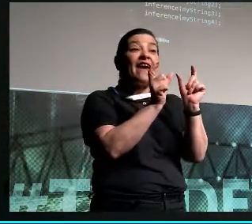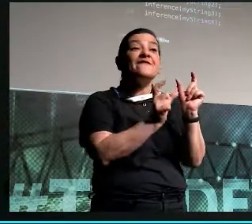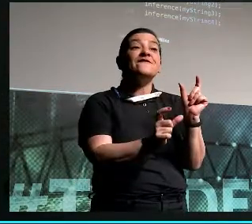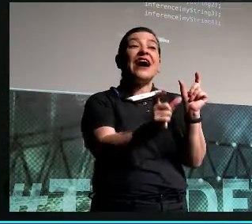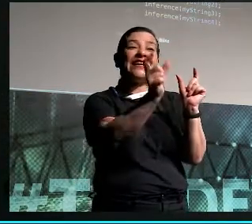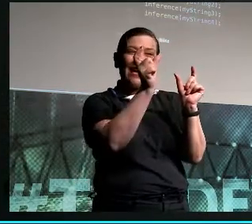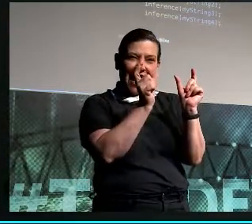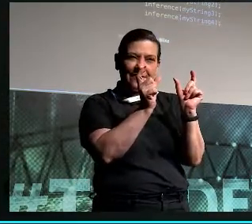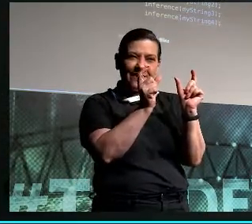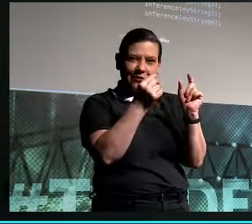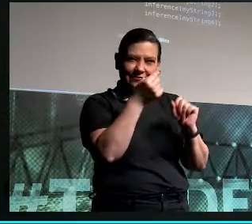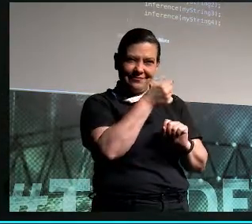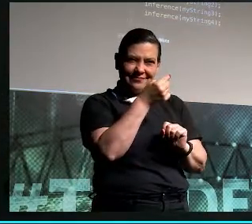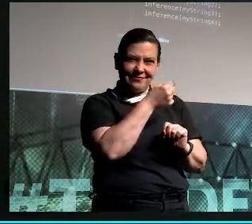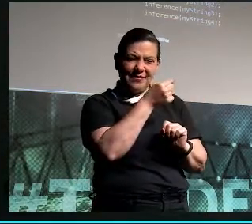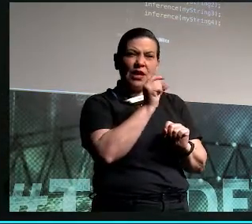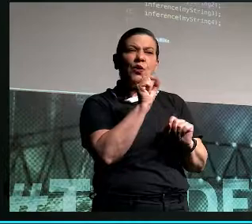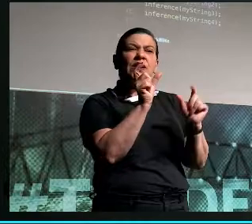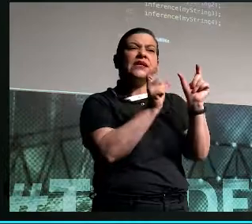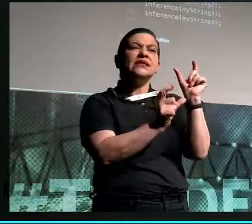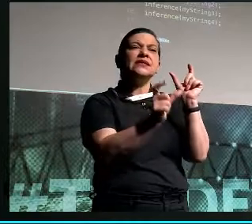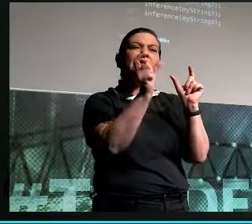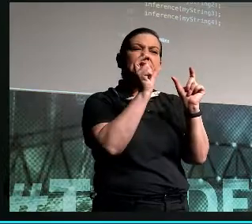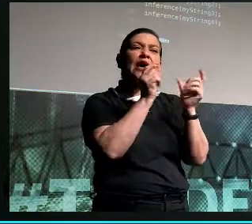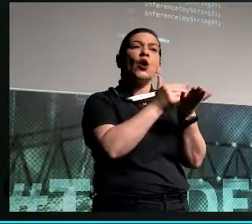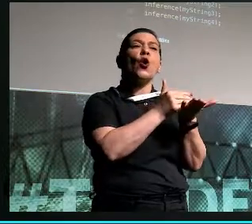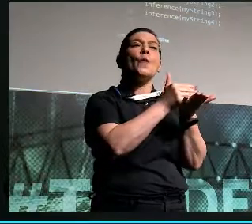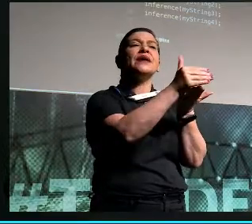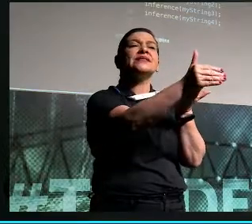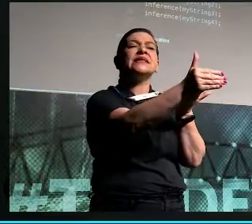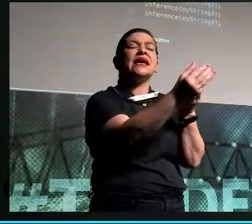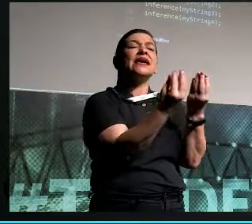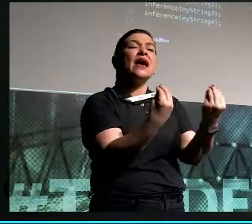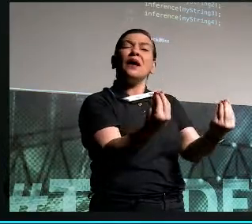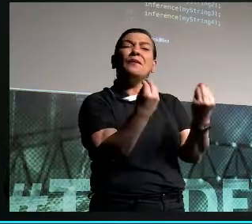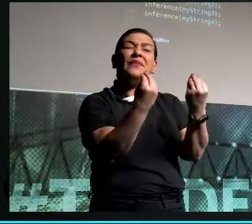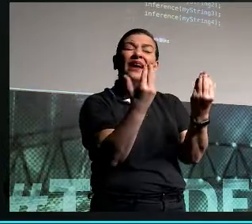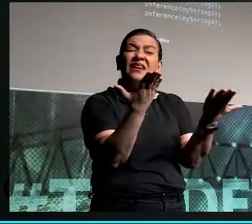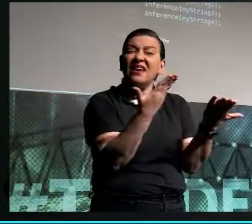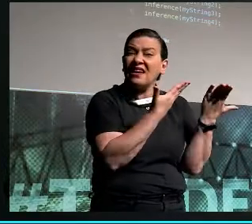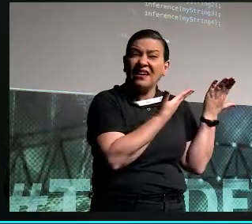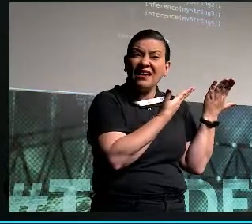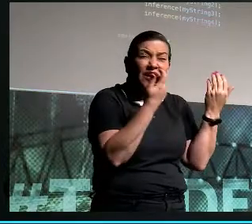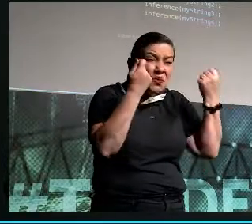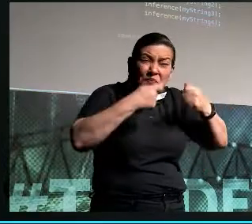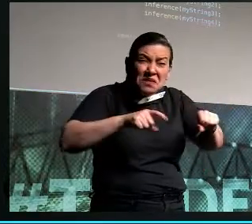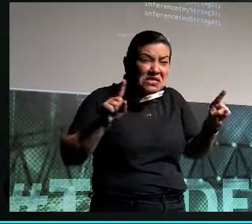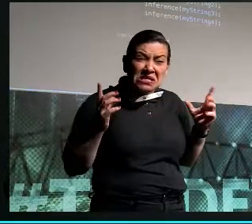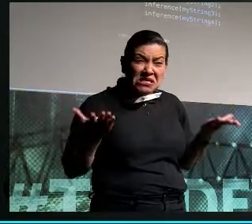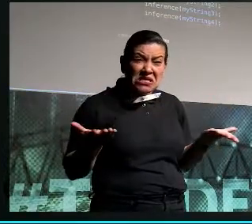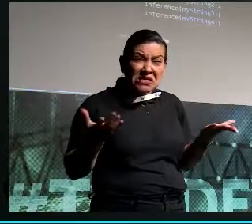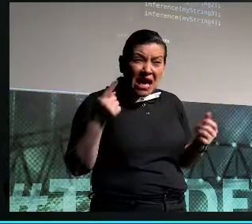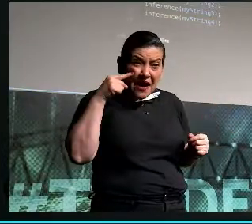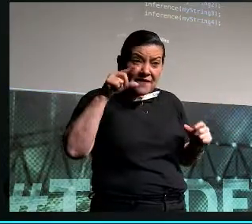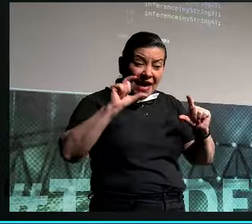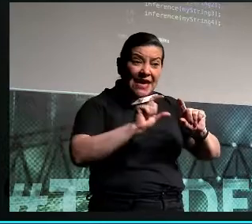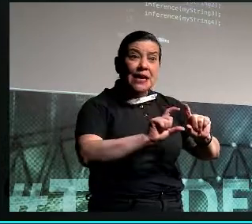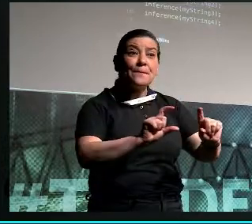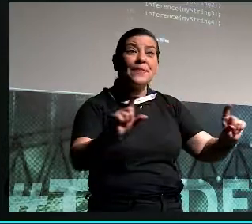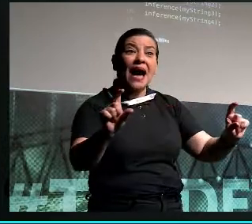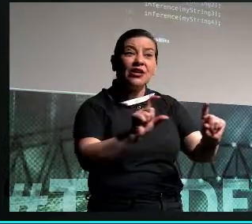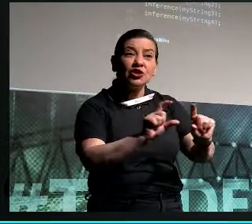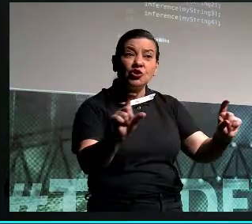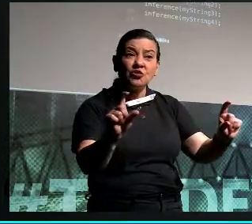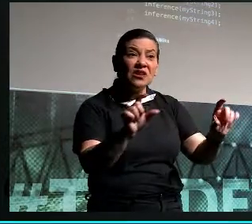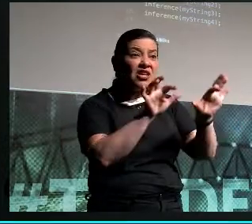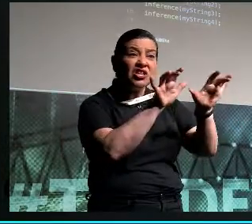do tipo string, eu declarei a do tipo string e inicializei ela. Para que você está fazendo isso daqui? Não faça isso. Olha aqui embaixo, que sem tipar,